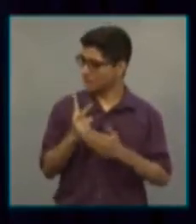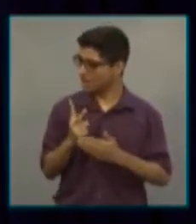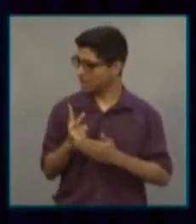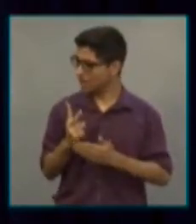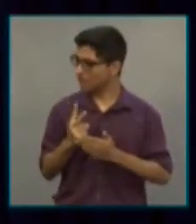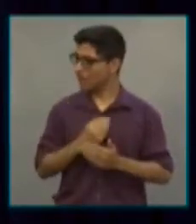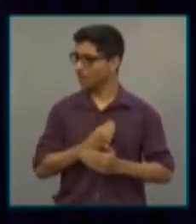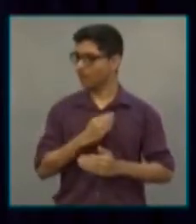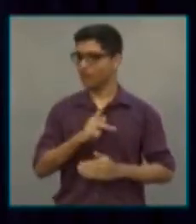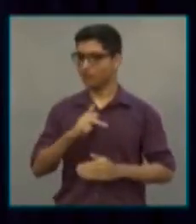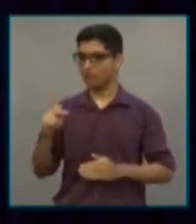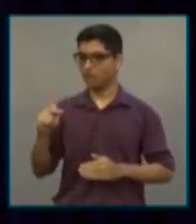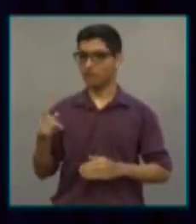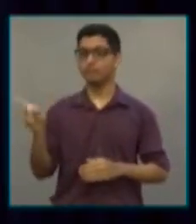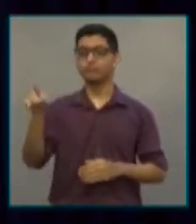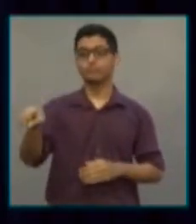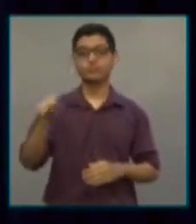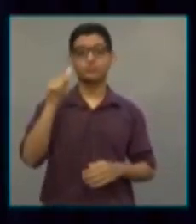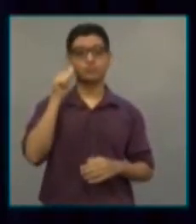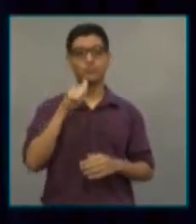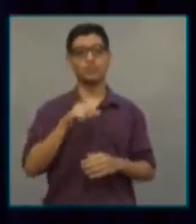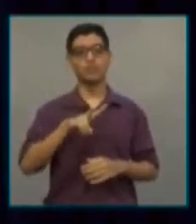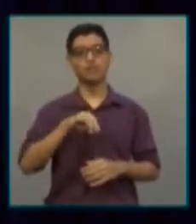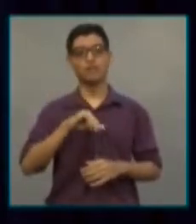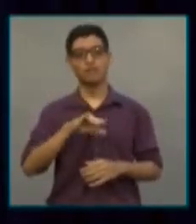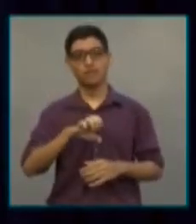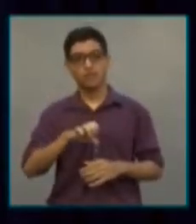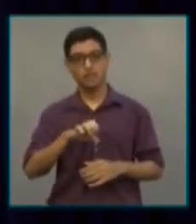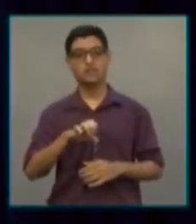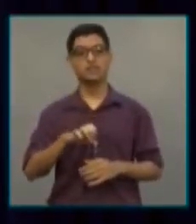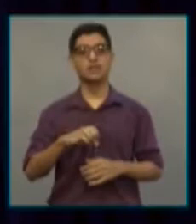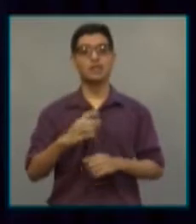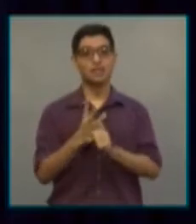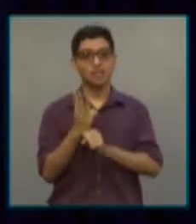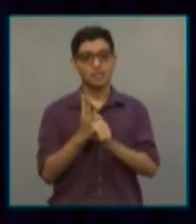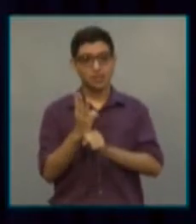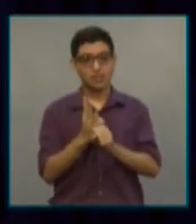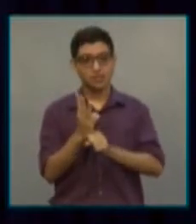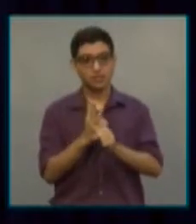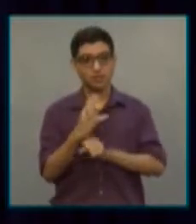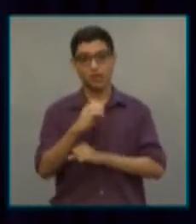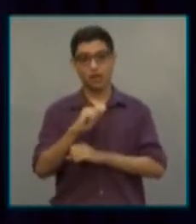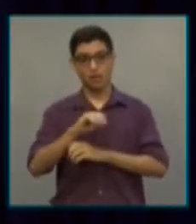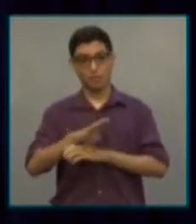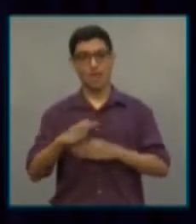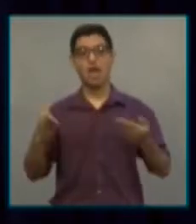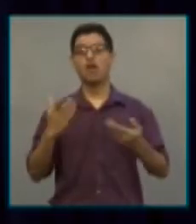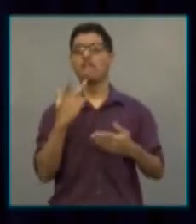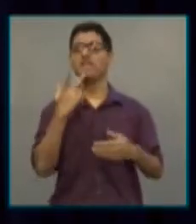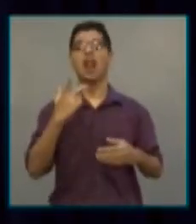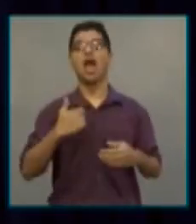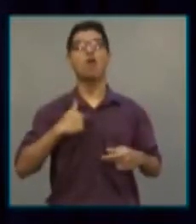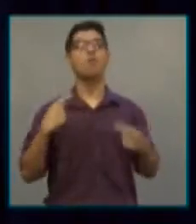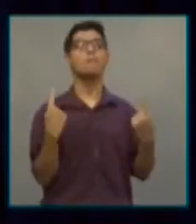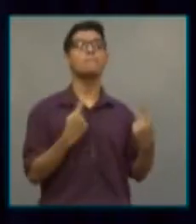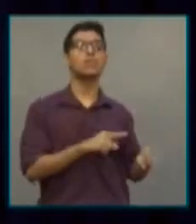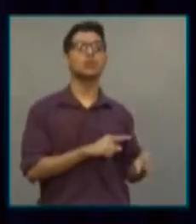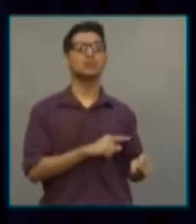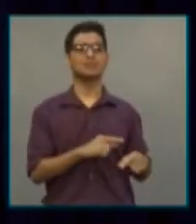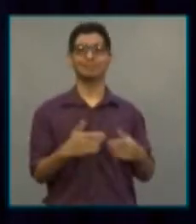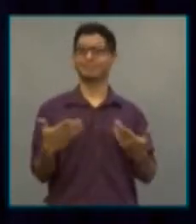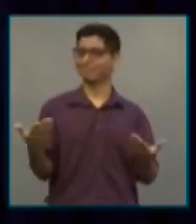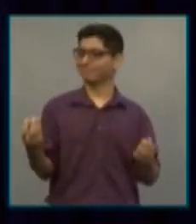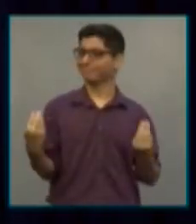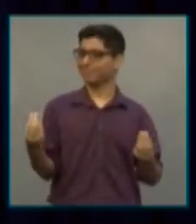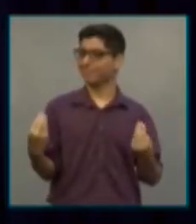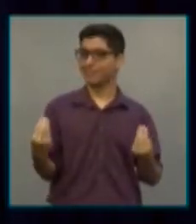passou 3 anos e 11 meses na presidência da OAB e agora diz que é oposição. E a outra candidata, 2 anos e 11 meses,